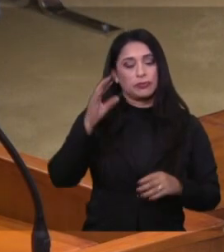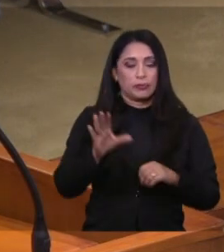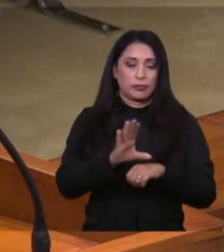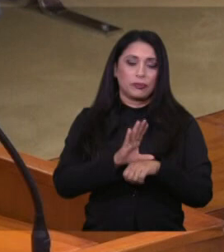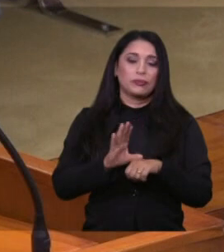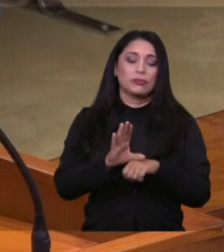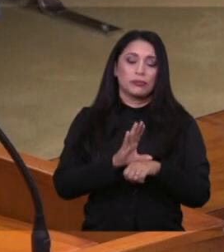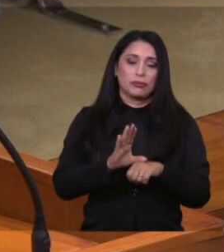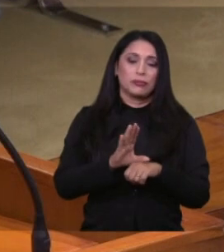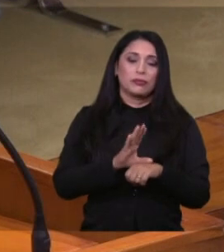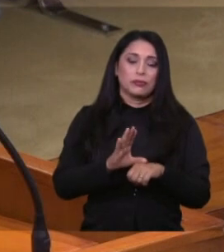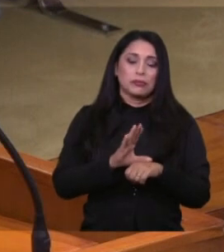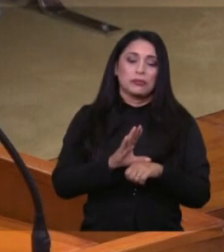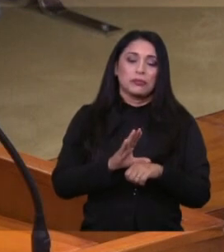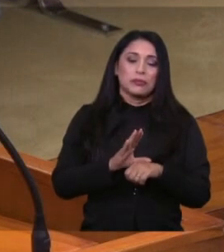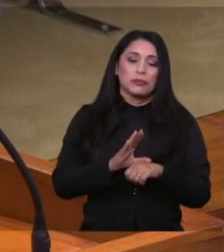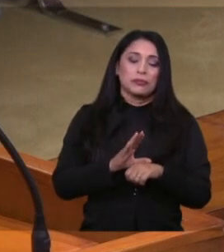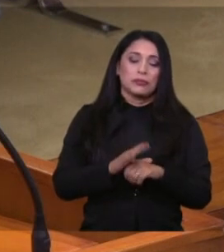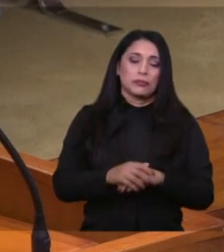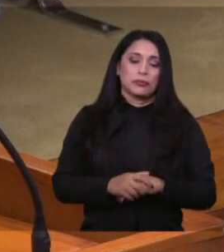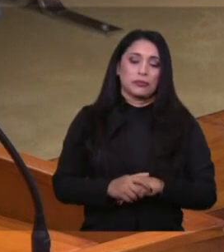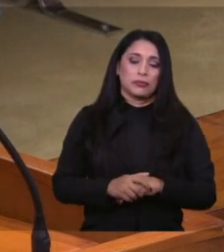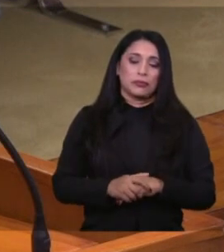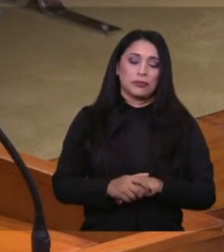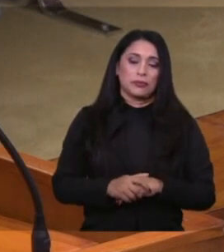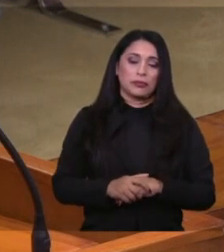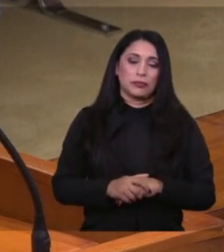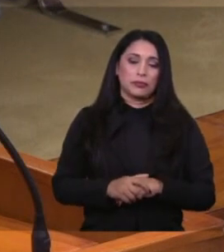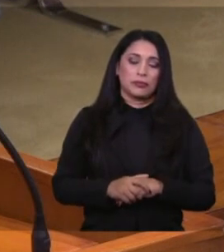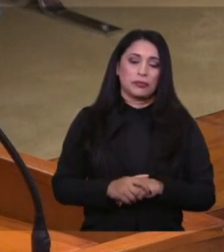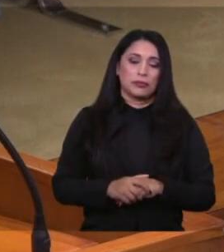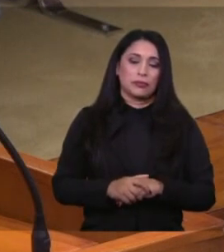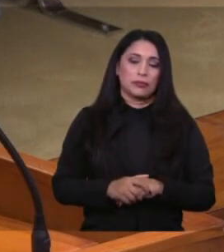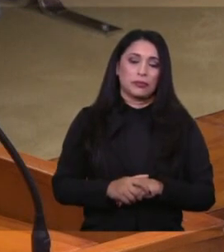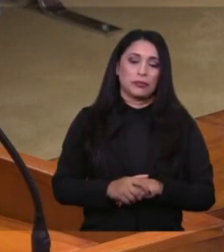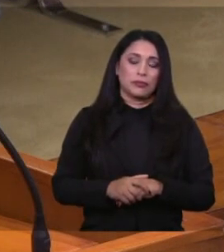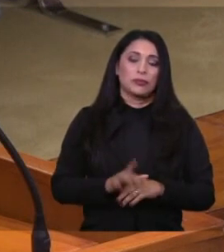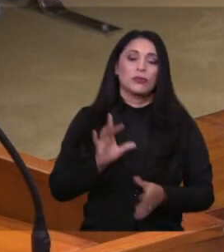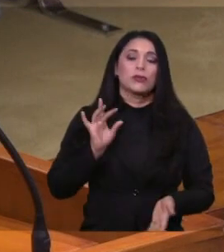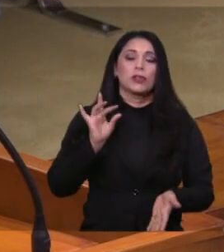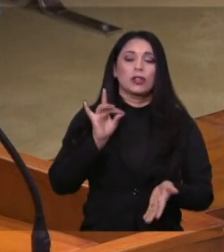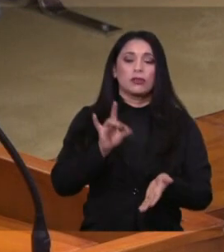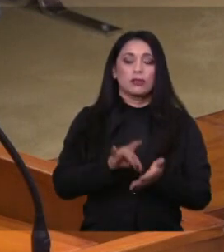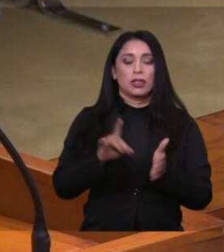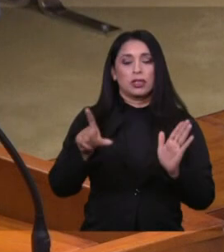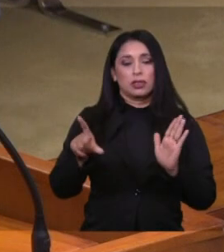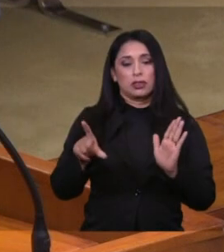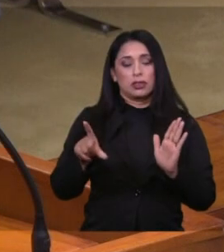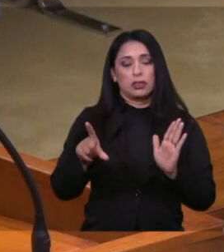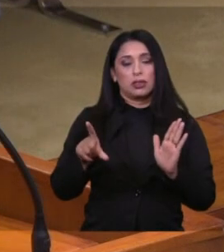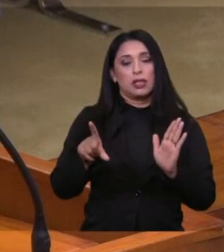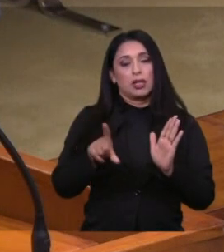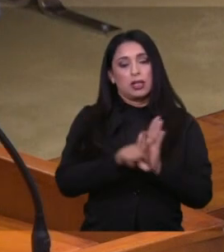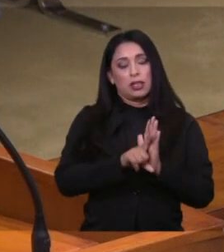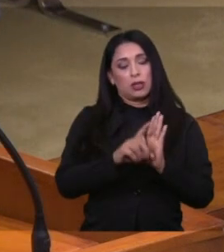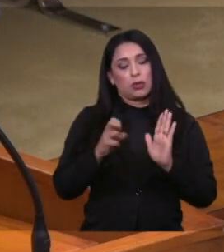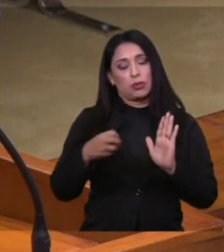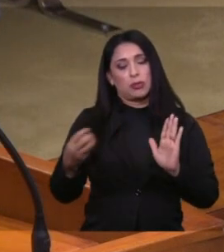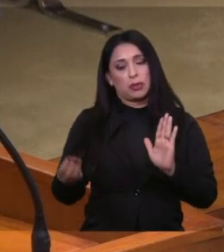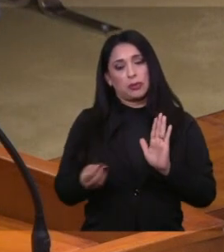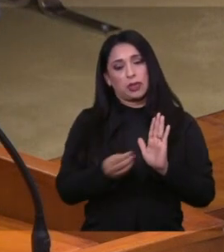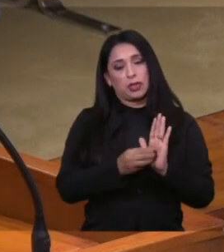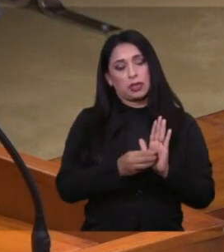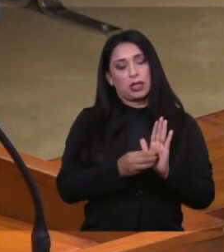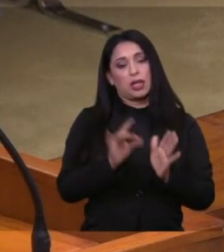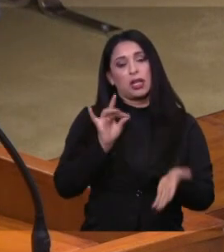constitucional, no sentido de que é exatamente porque a validade da lei, após a lei complementar,